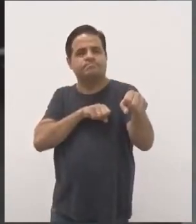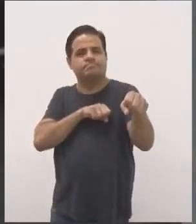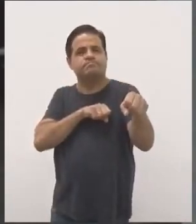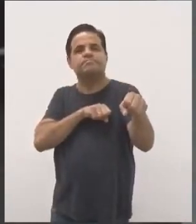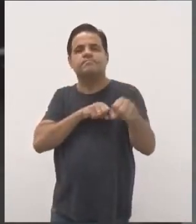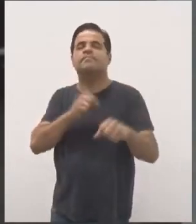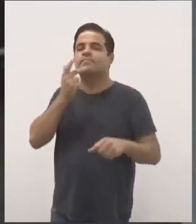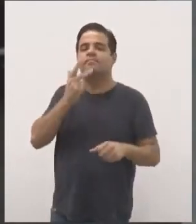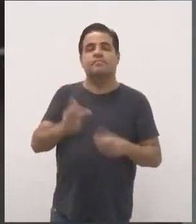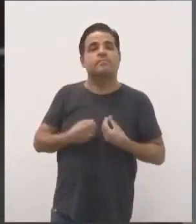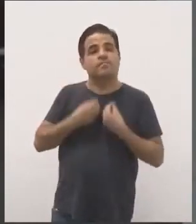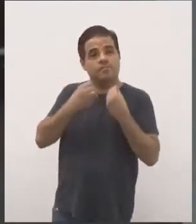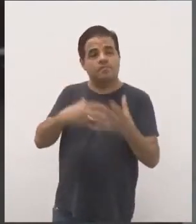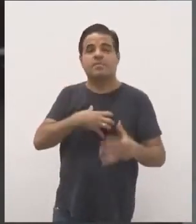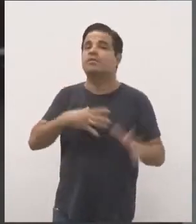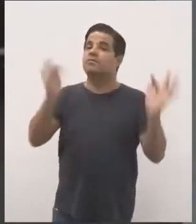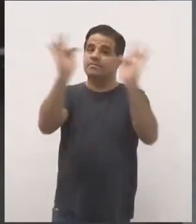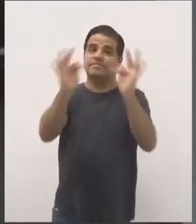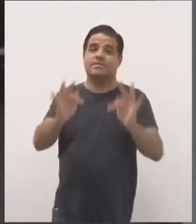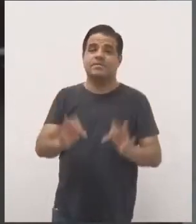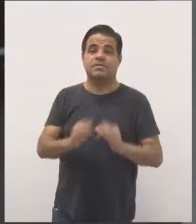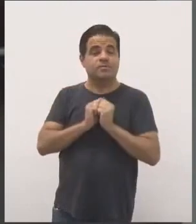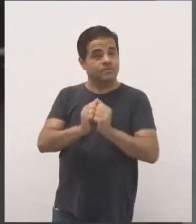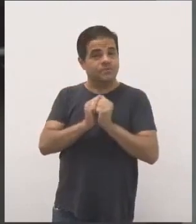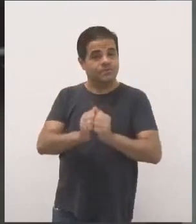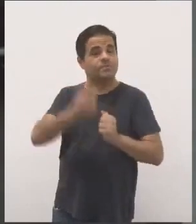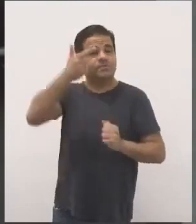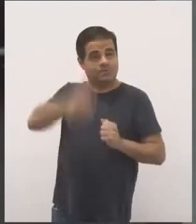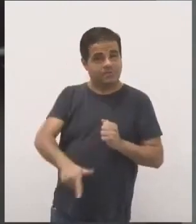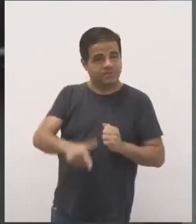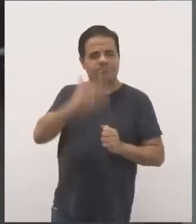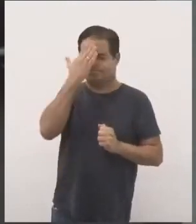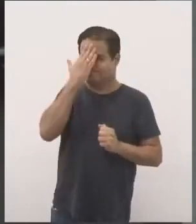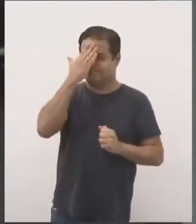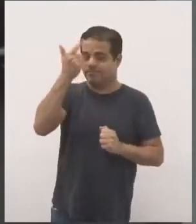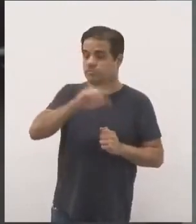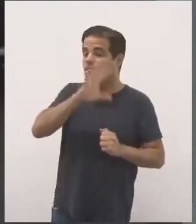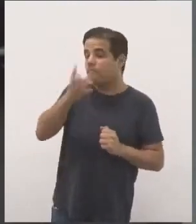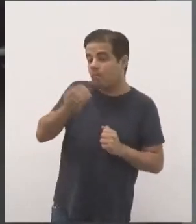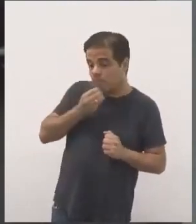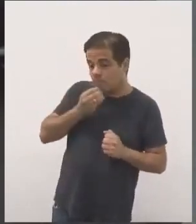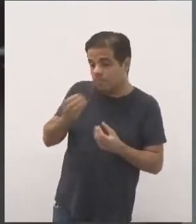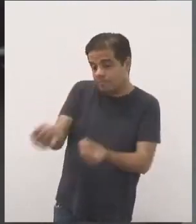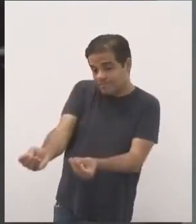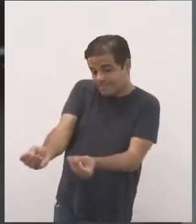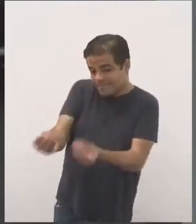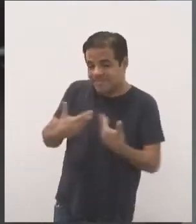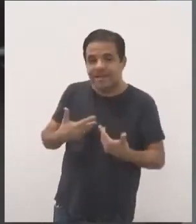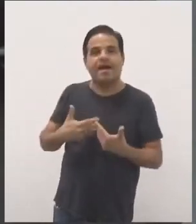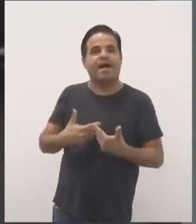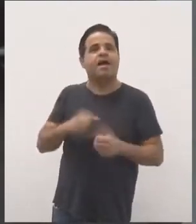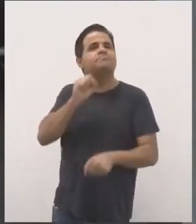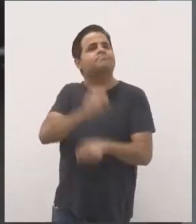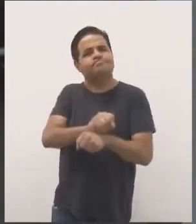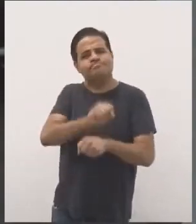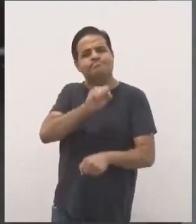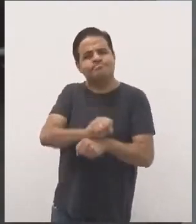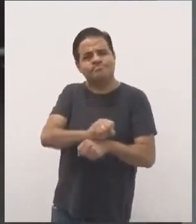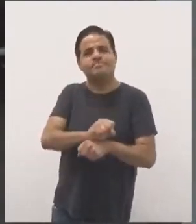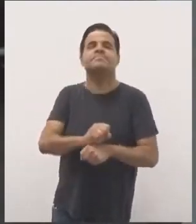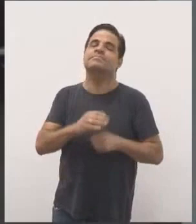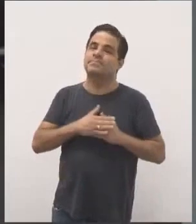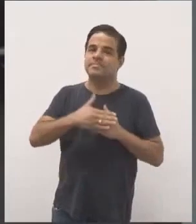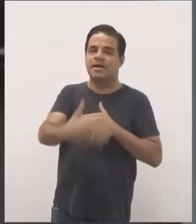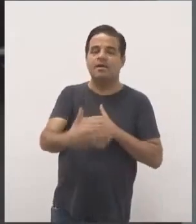Então, estou feliz de estar aqui mais uma vez, né? Agradeço novamente a oportunidade. Espero, né, que